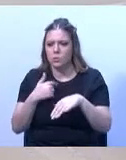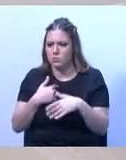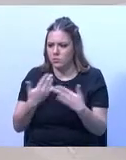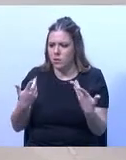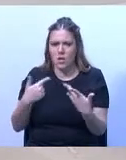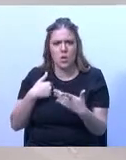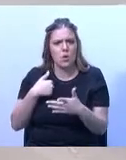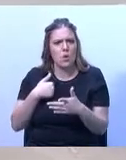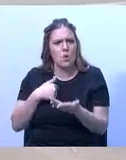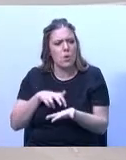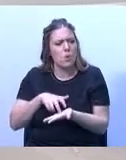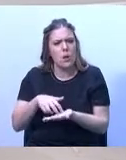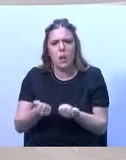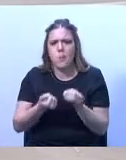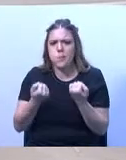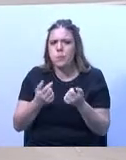eu não posso andar, o que é que se